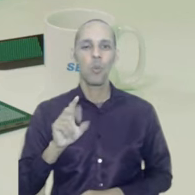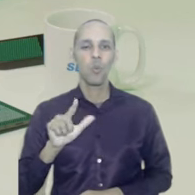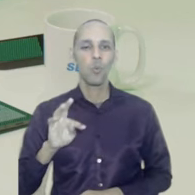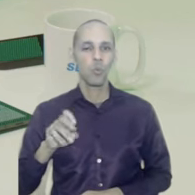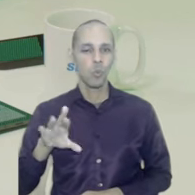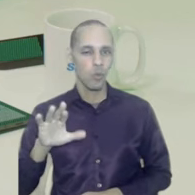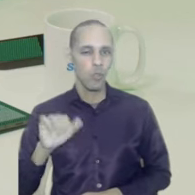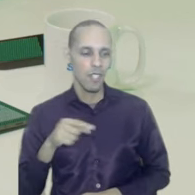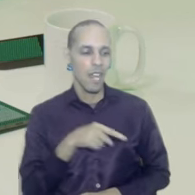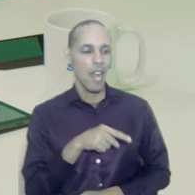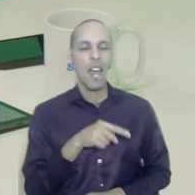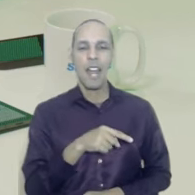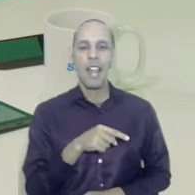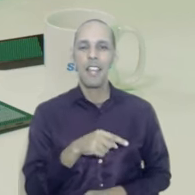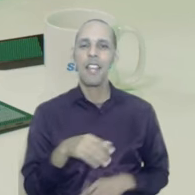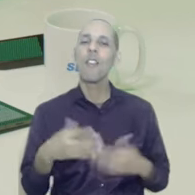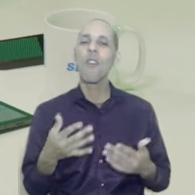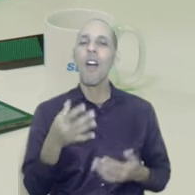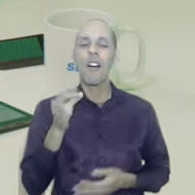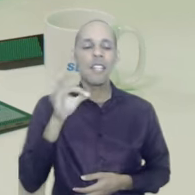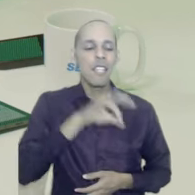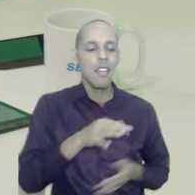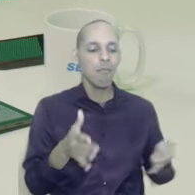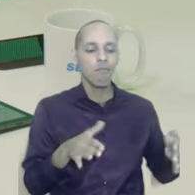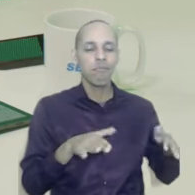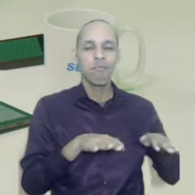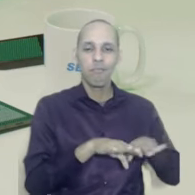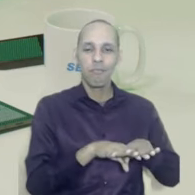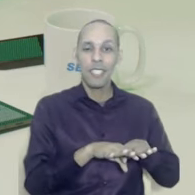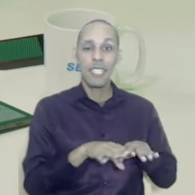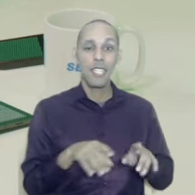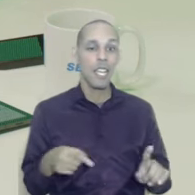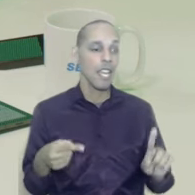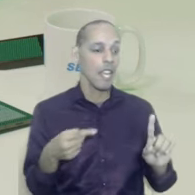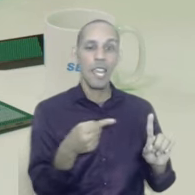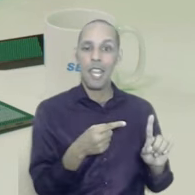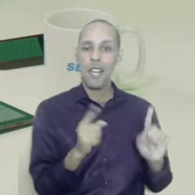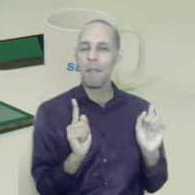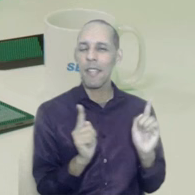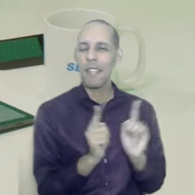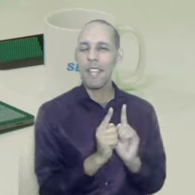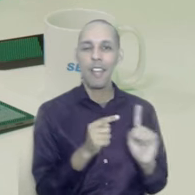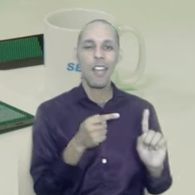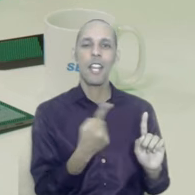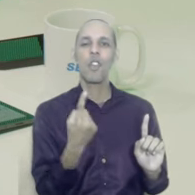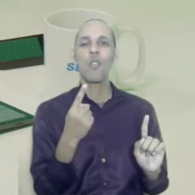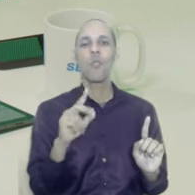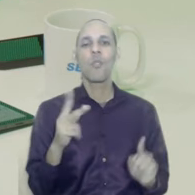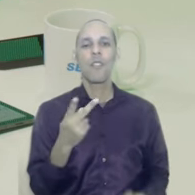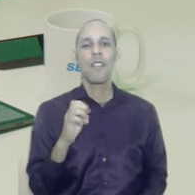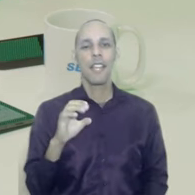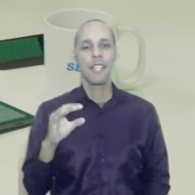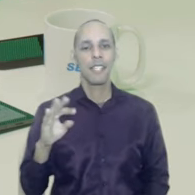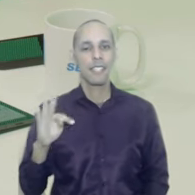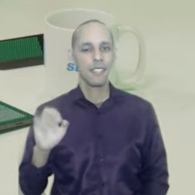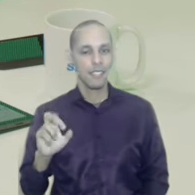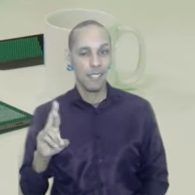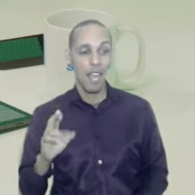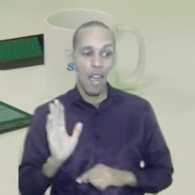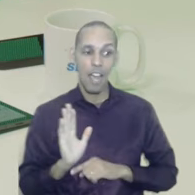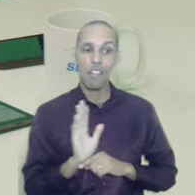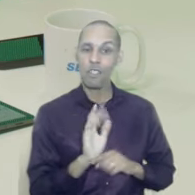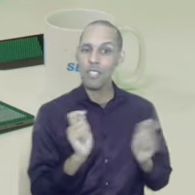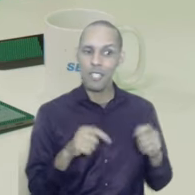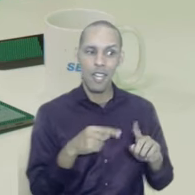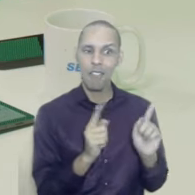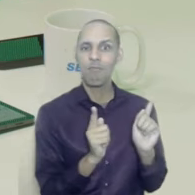produtor rural tem um pouquinho mais de 1 hectar então a gente consegue colocar a inteligência artificial para esse cara pequenininho